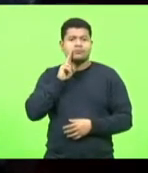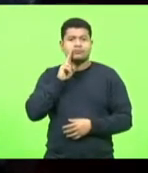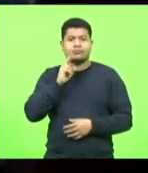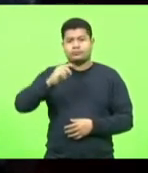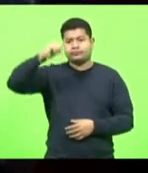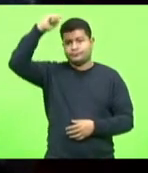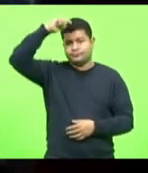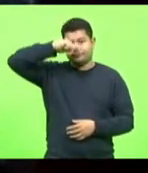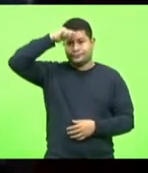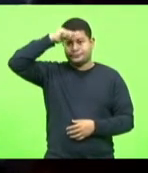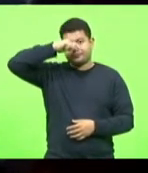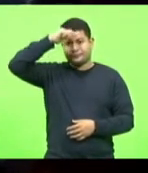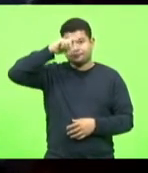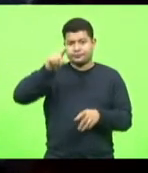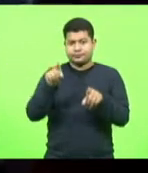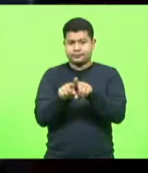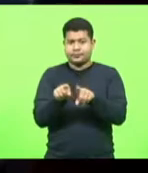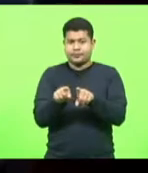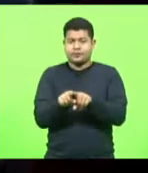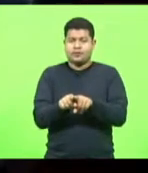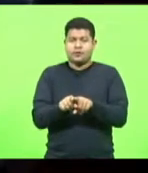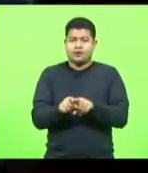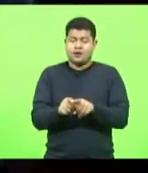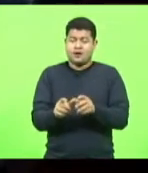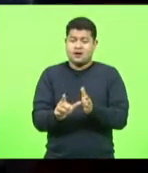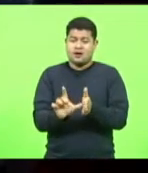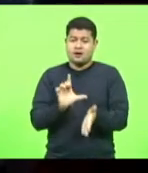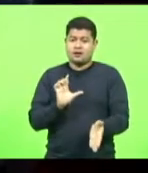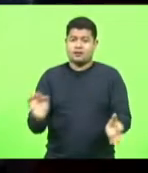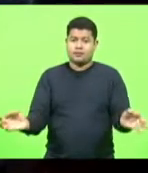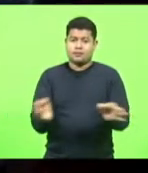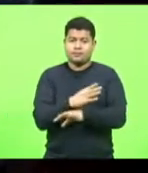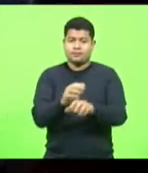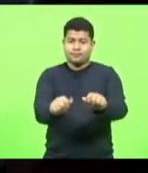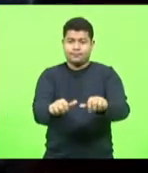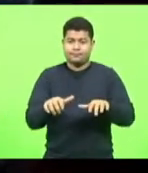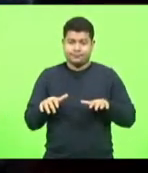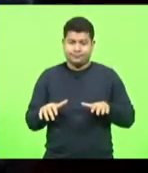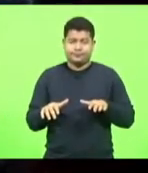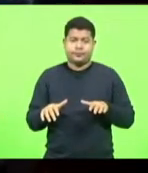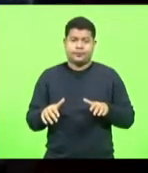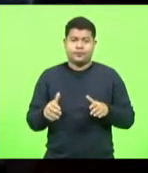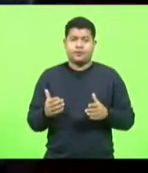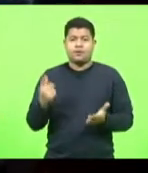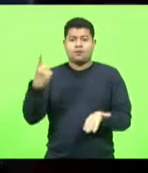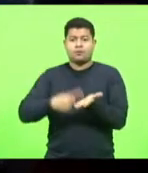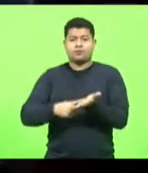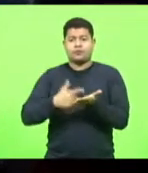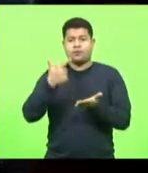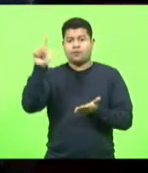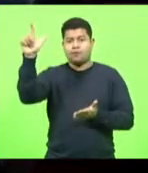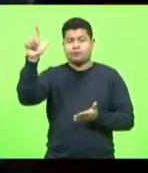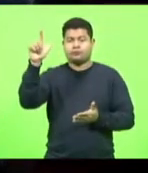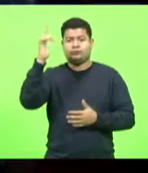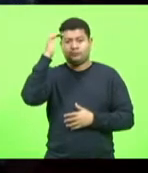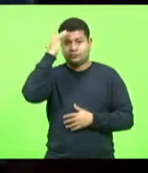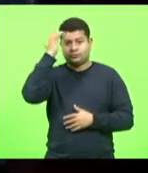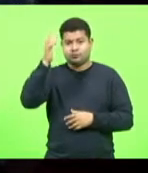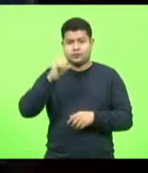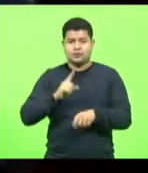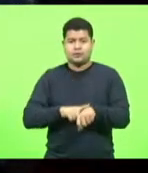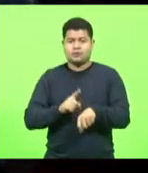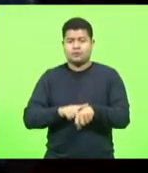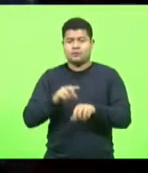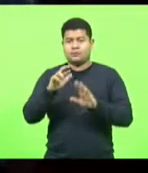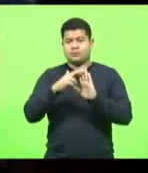Cordillac, e nada mais havendo, o senhor presidente, antes de inserar a sessão, convocou outra ordinária para quinta-feira